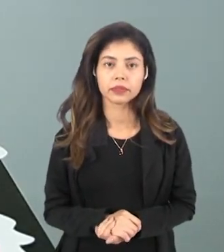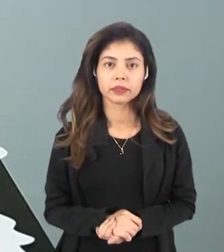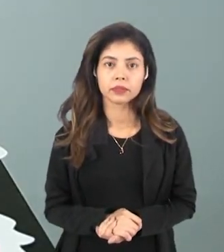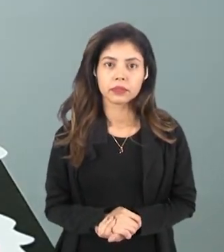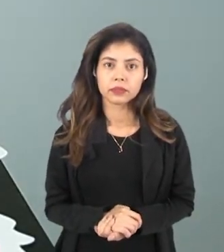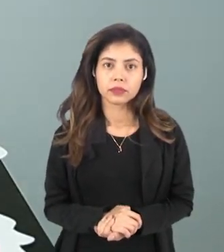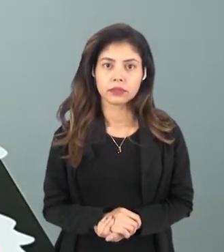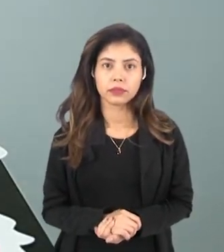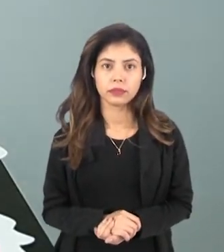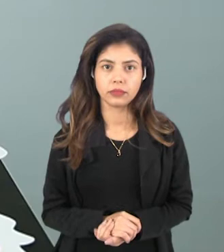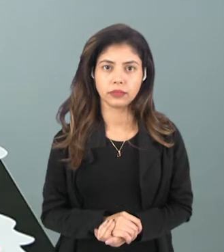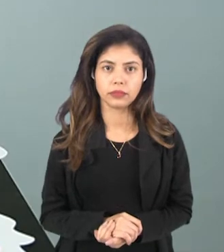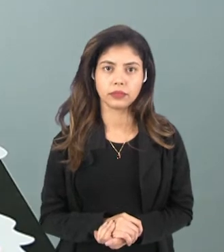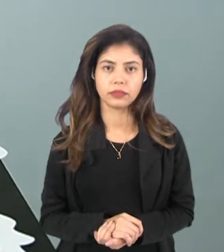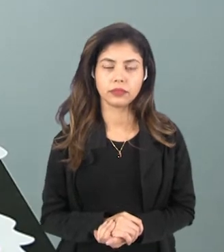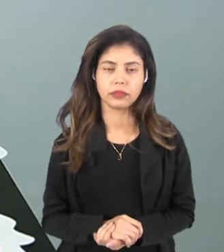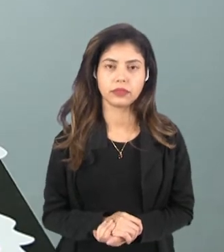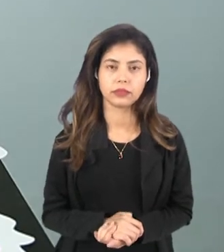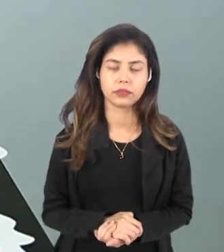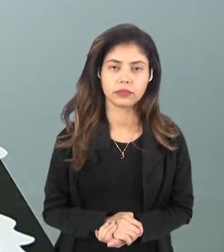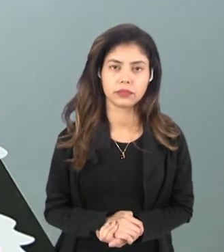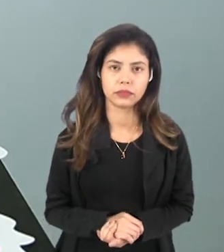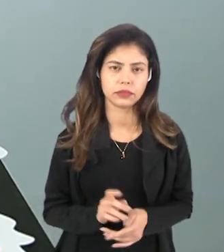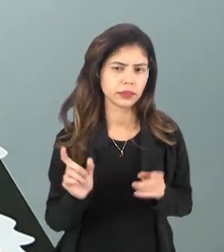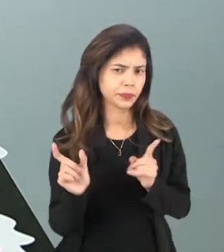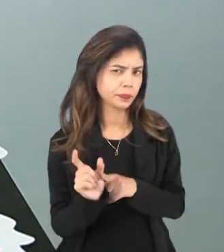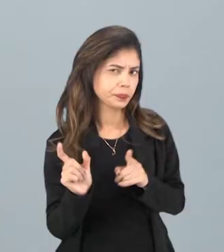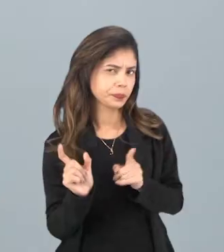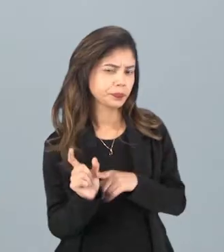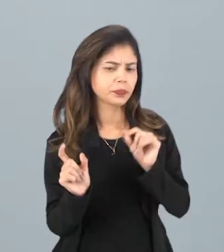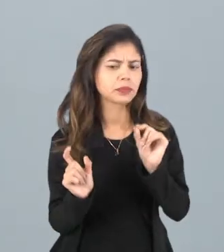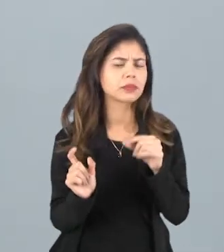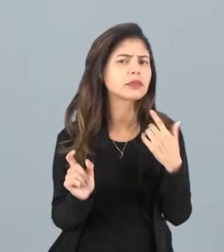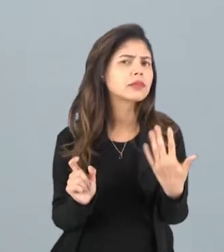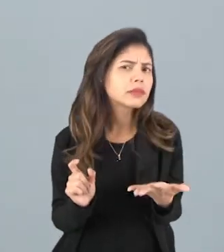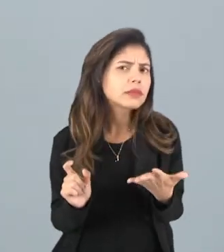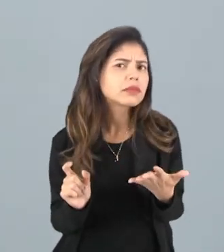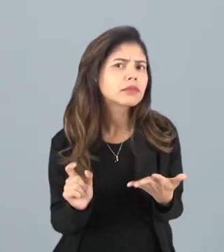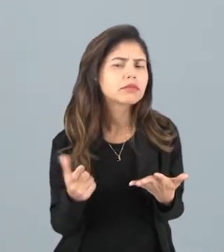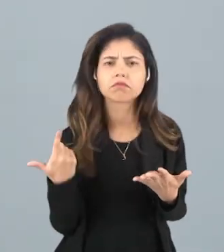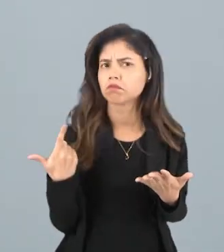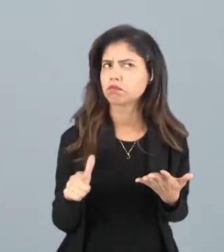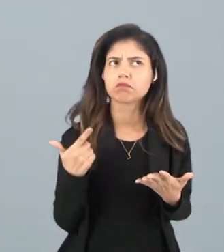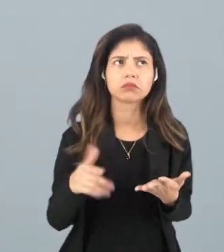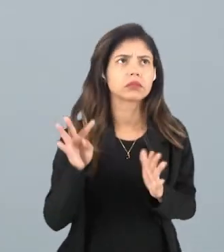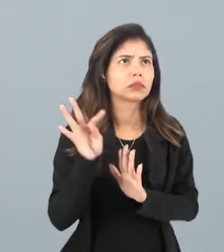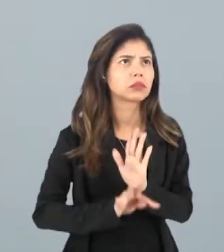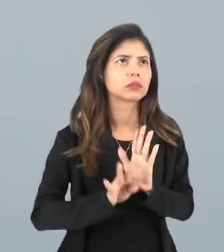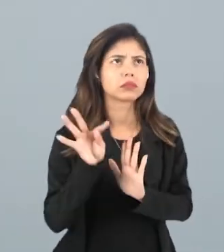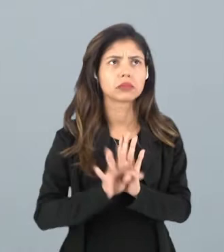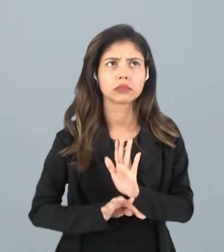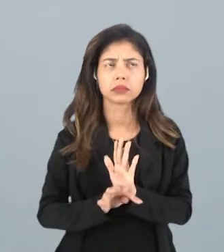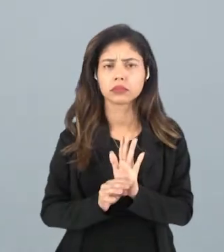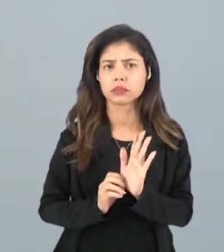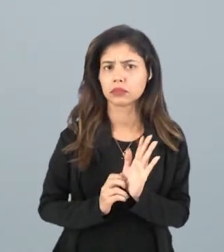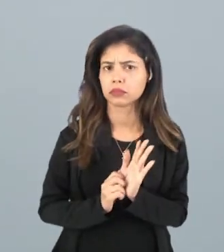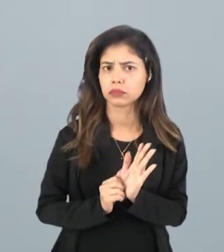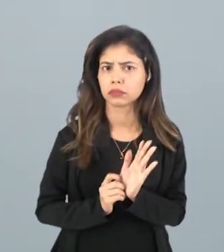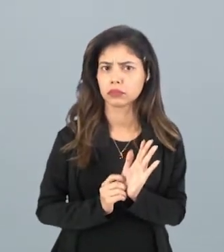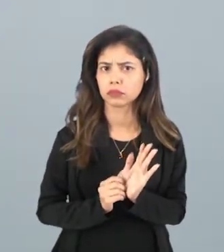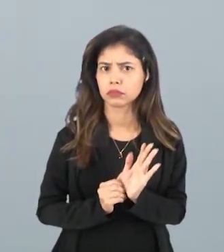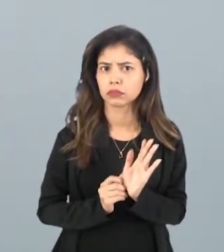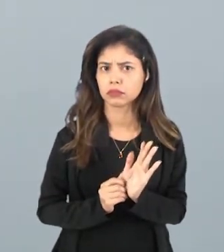O luau que palavra é essa Não está no nosso texto Então